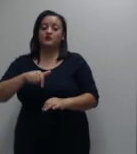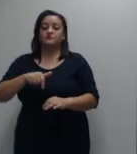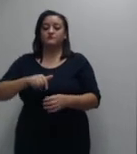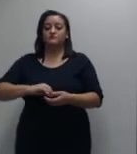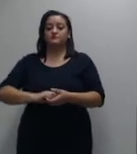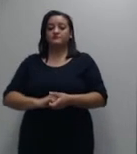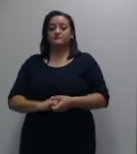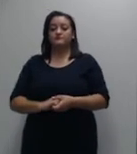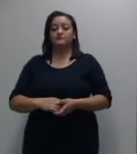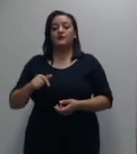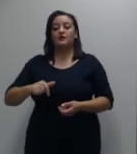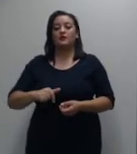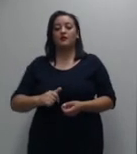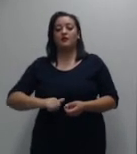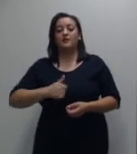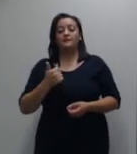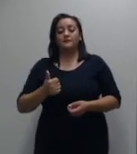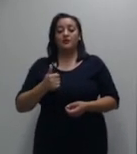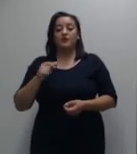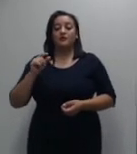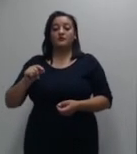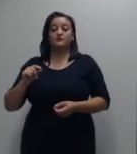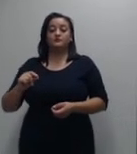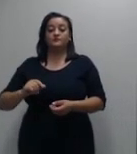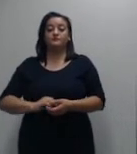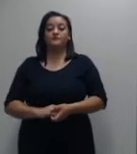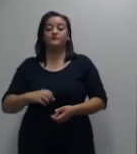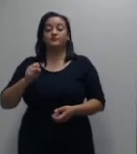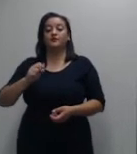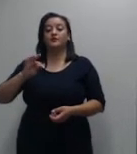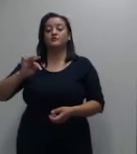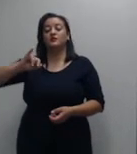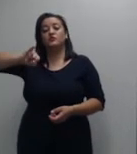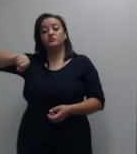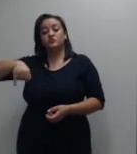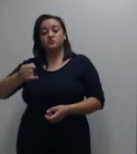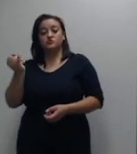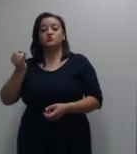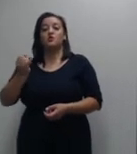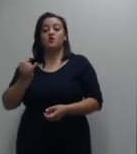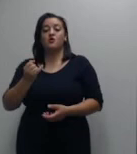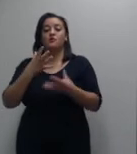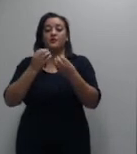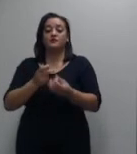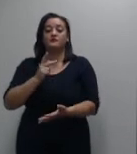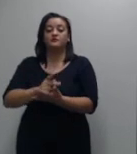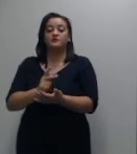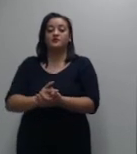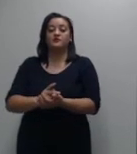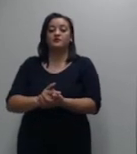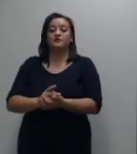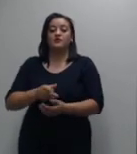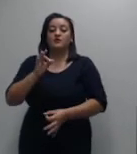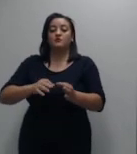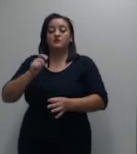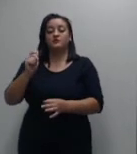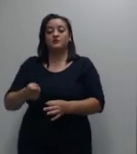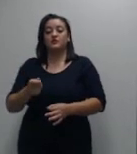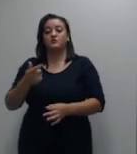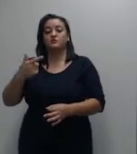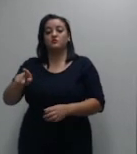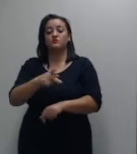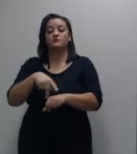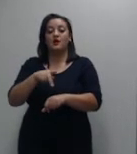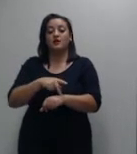e esta vai ser a primeira vez que o Superior Tribunal de Justiça homologar uma sentença estrangeira Até onde eu sei